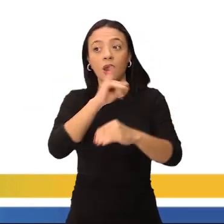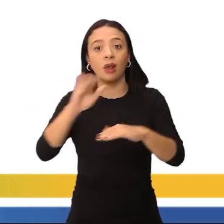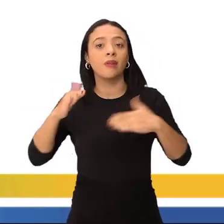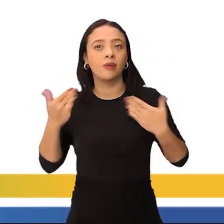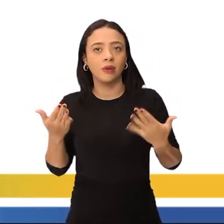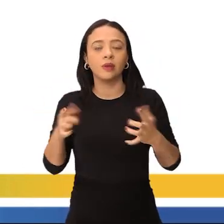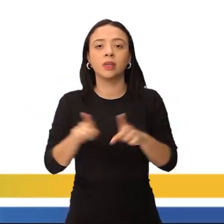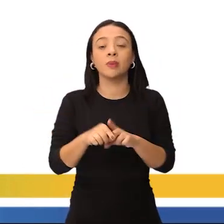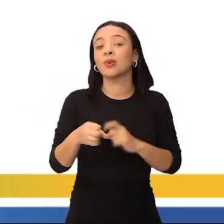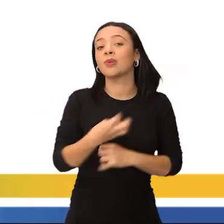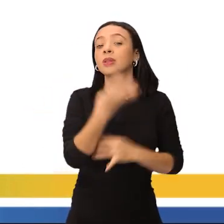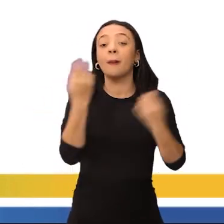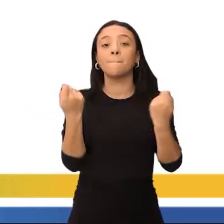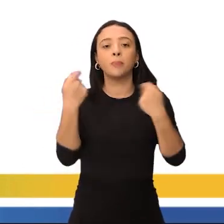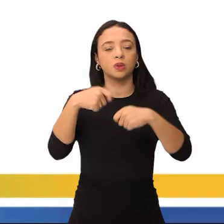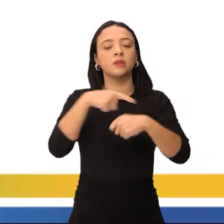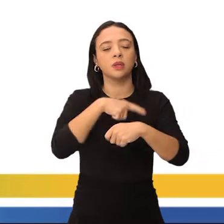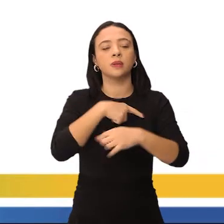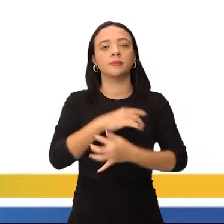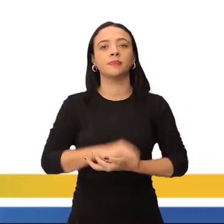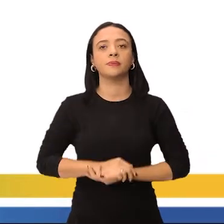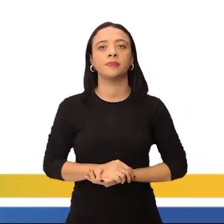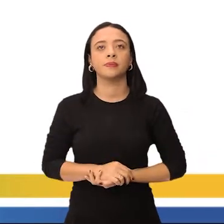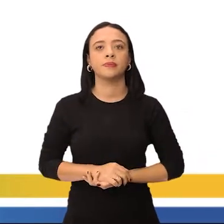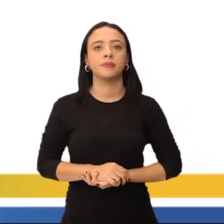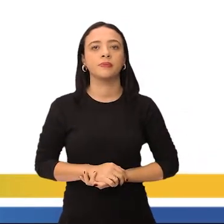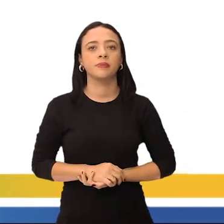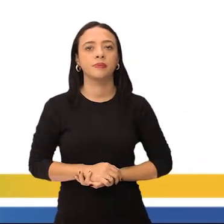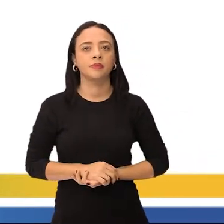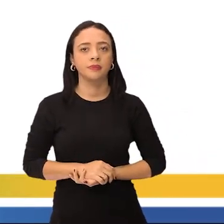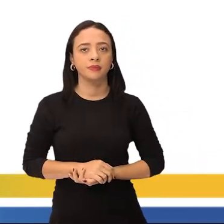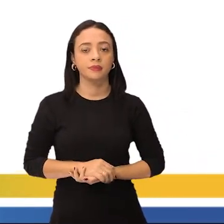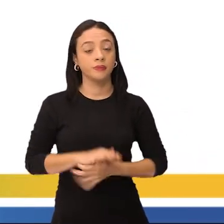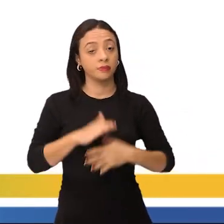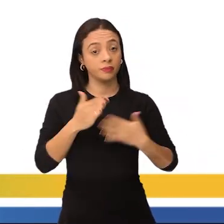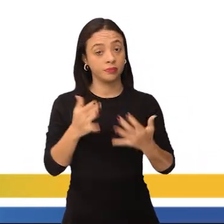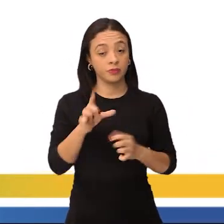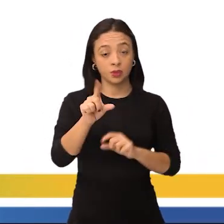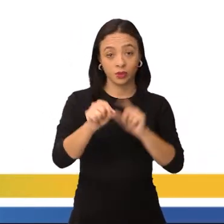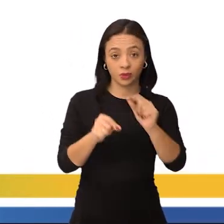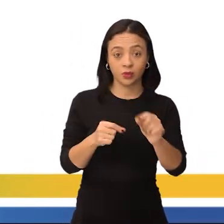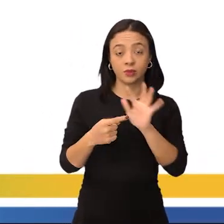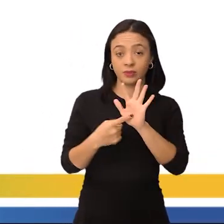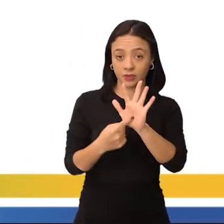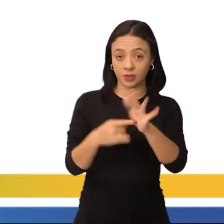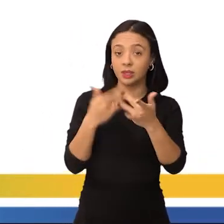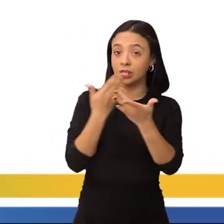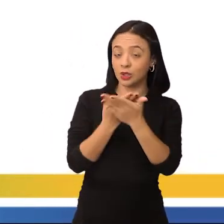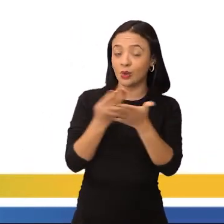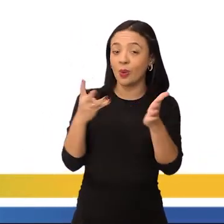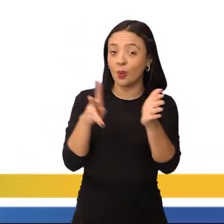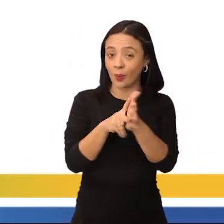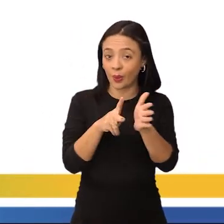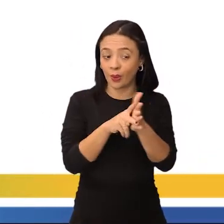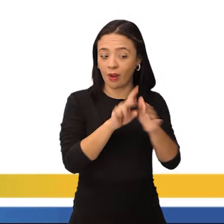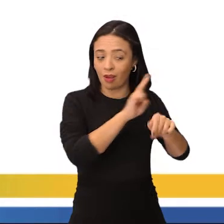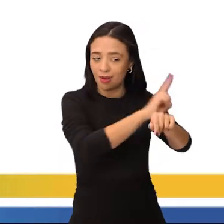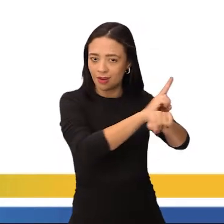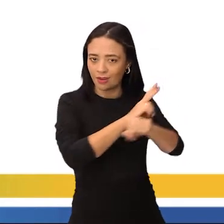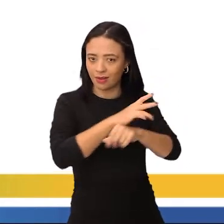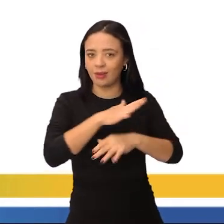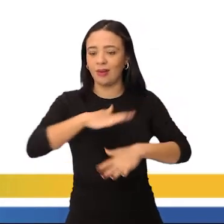quantos qual fosse a capacidade dele também Então nós pegamos Esse estudo da química da